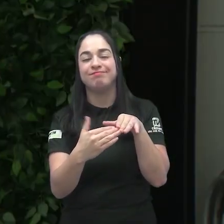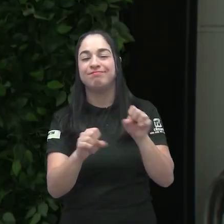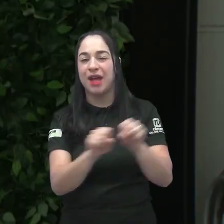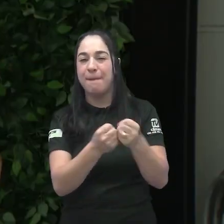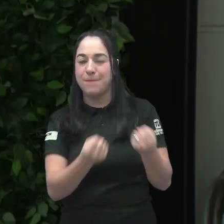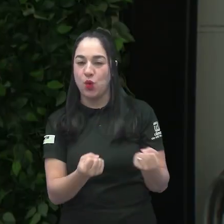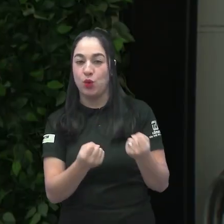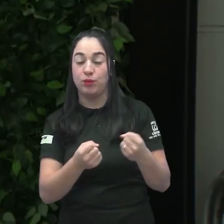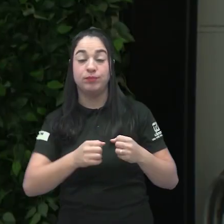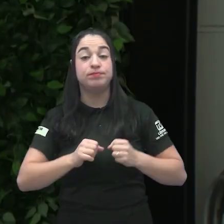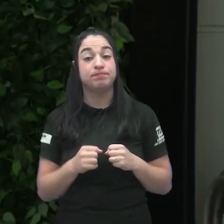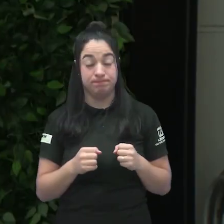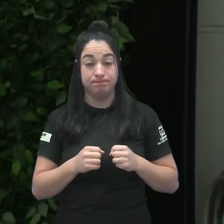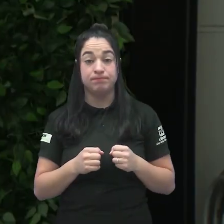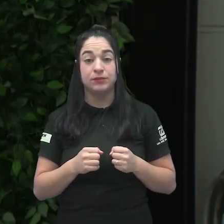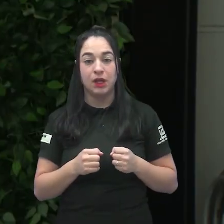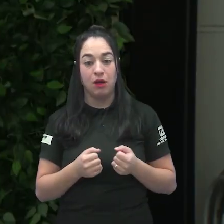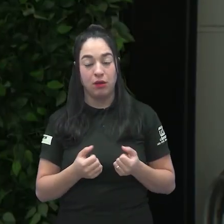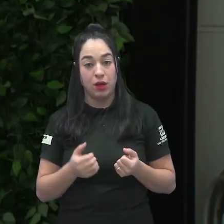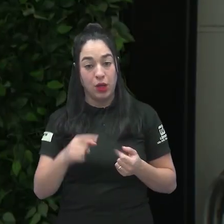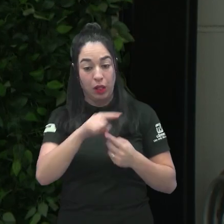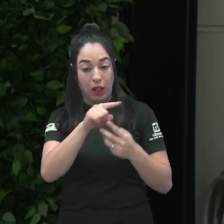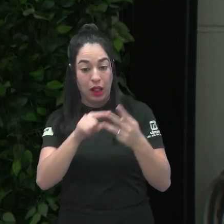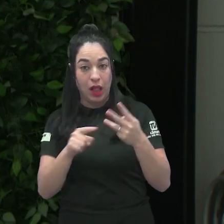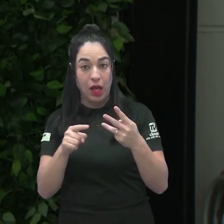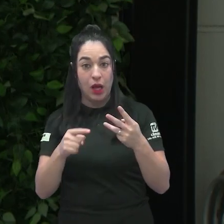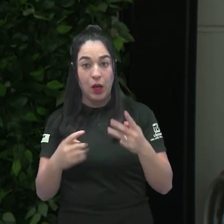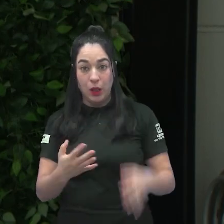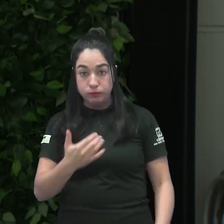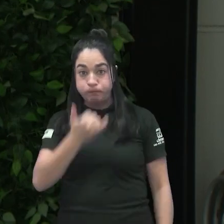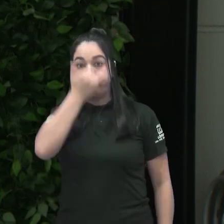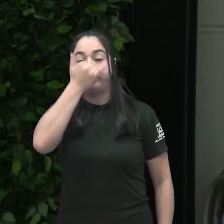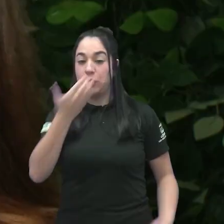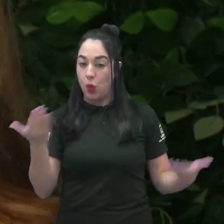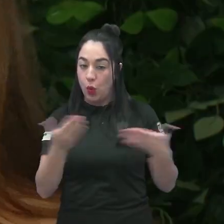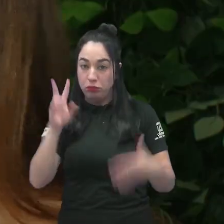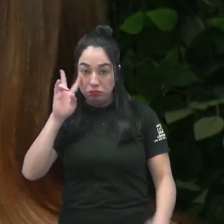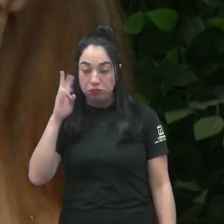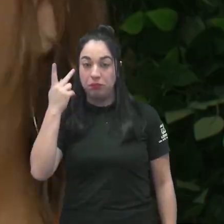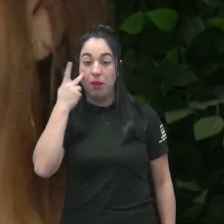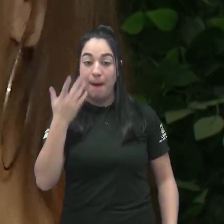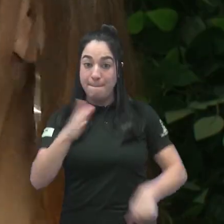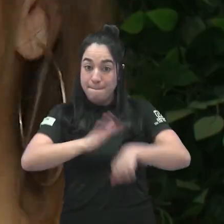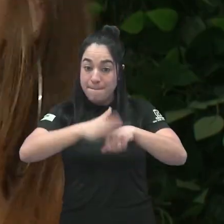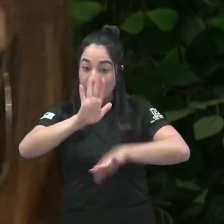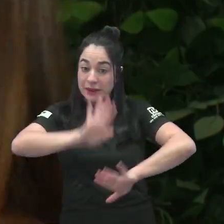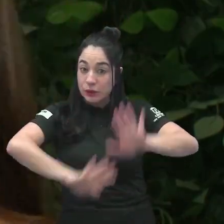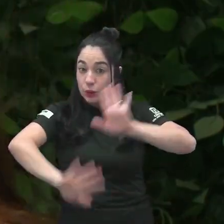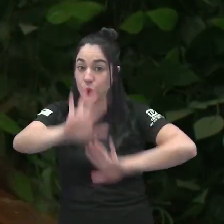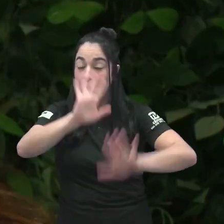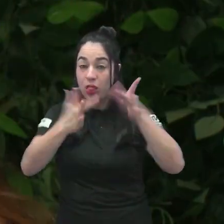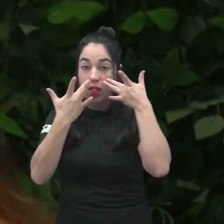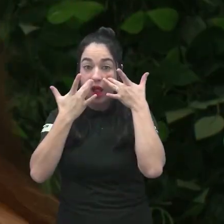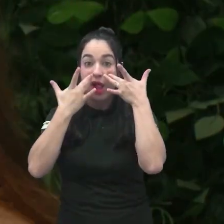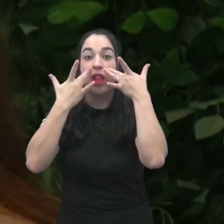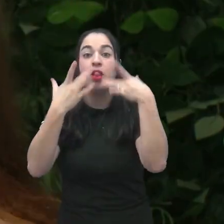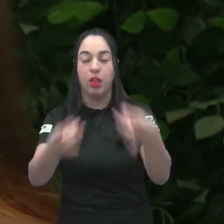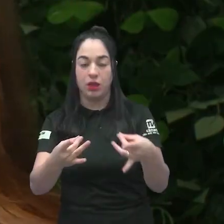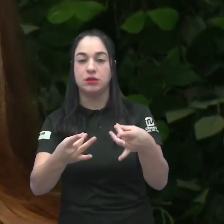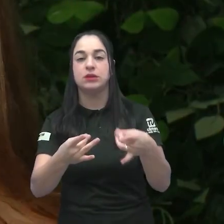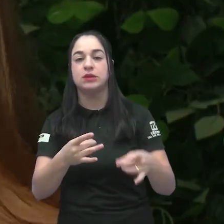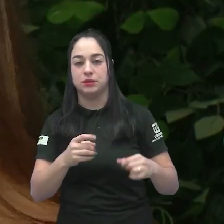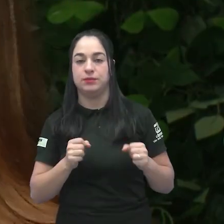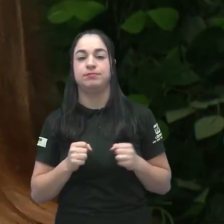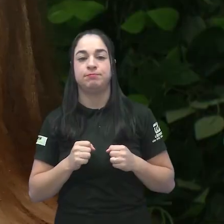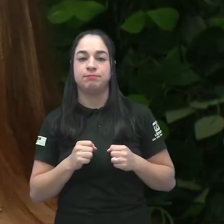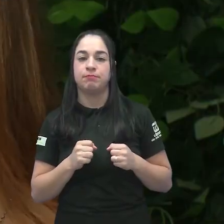carro. Depois dos sustos, a forma de encarar o trânsito mudou. Hoje, Ana Clara redobrou a